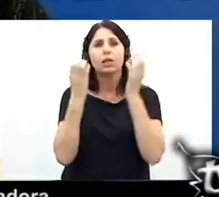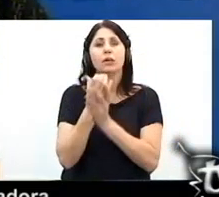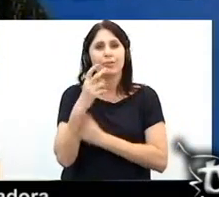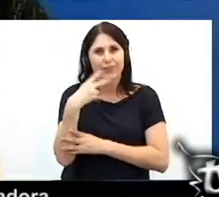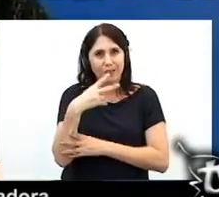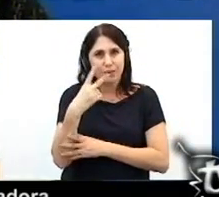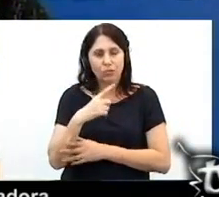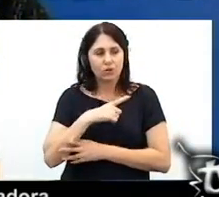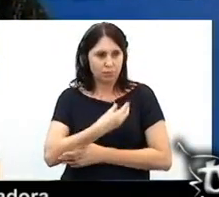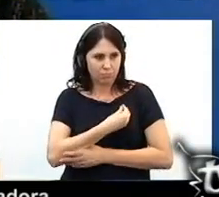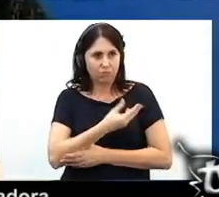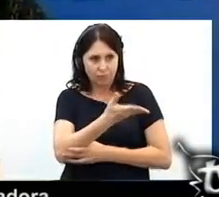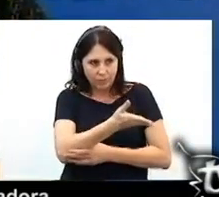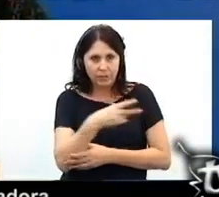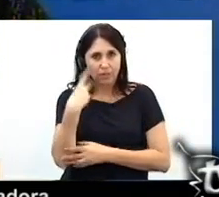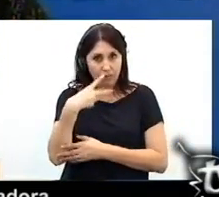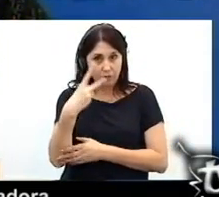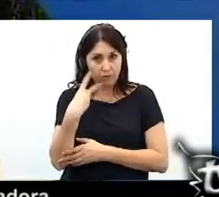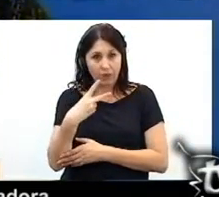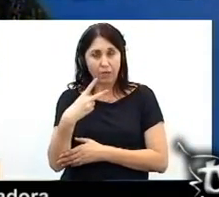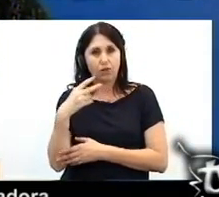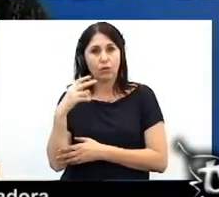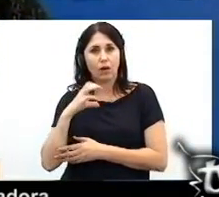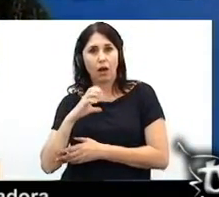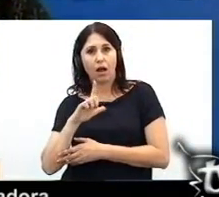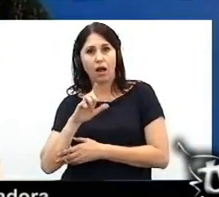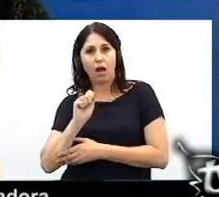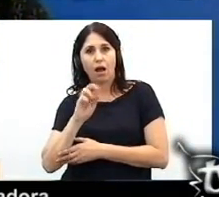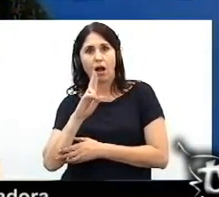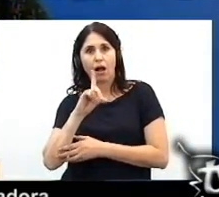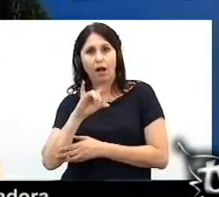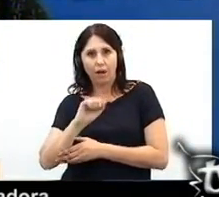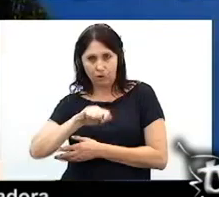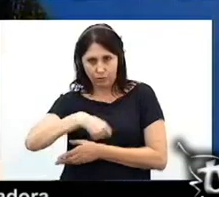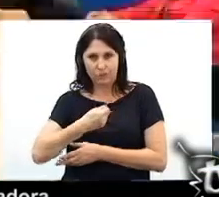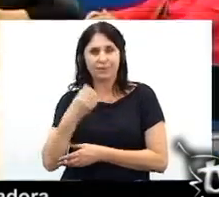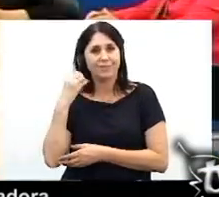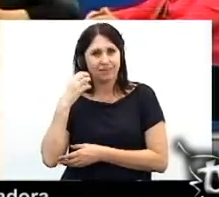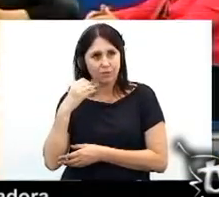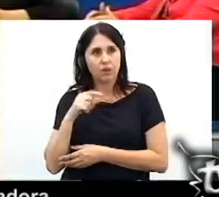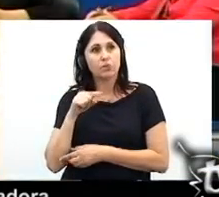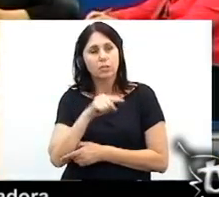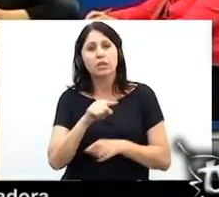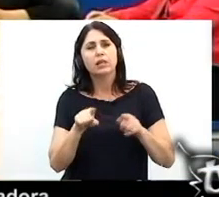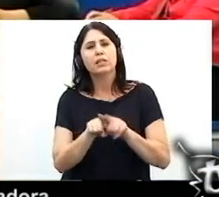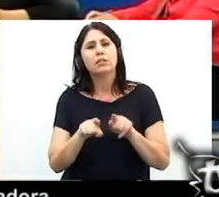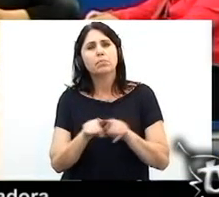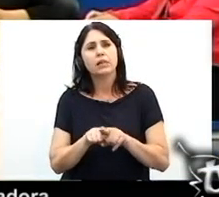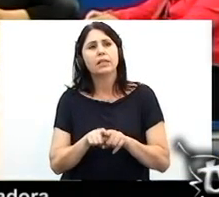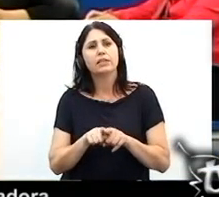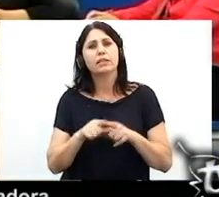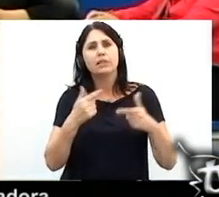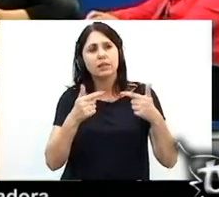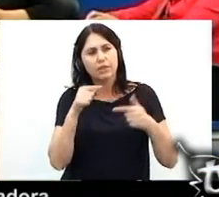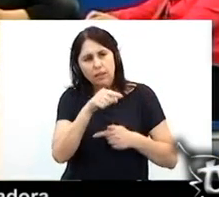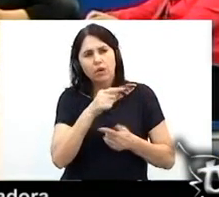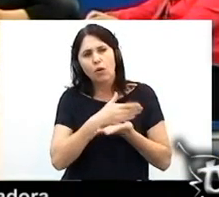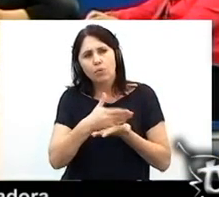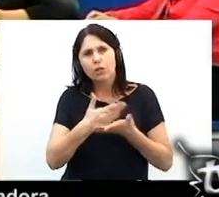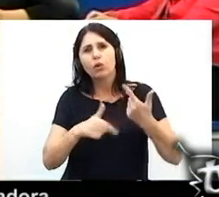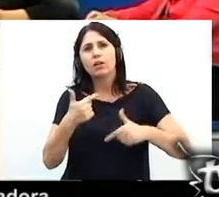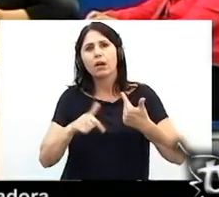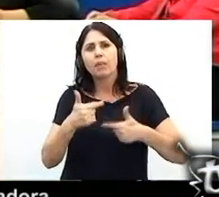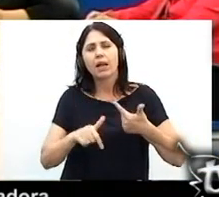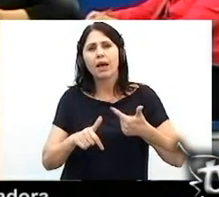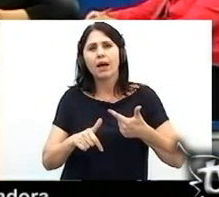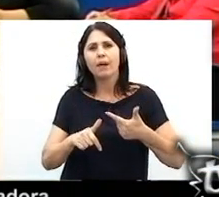a importância, como o senhor disse, que outros agentes públicos, né, por exemplo, o próprio Legislativo, Câmara de Vereadores e